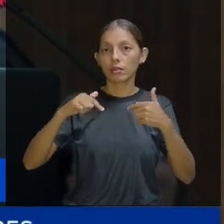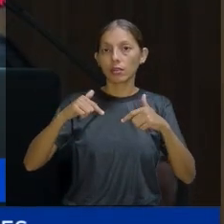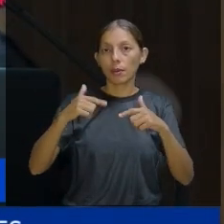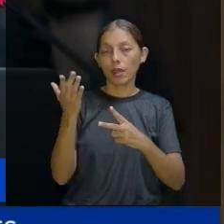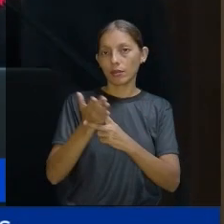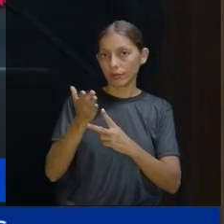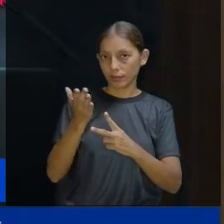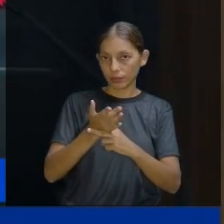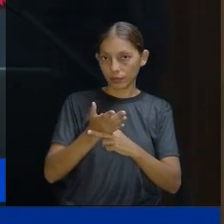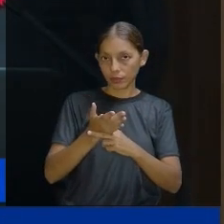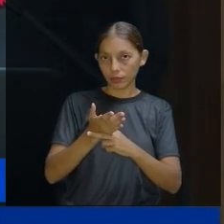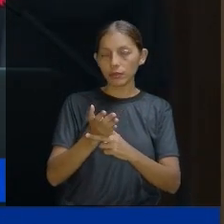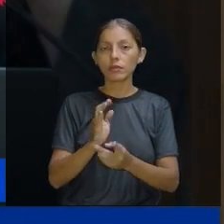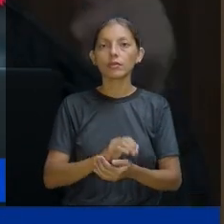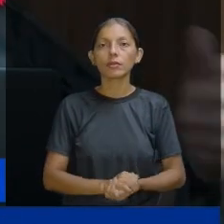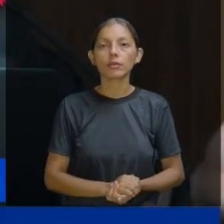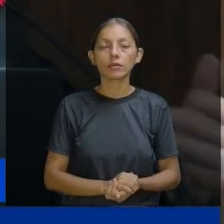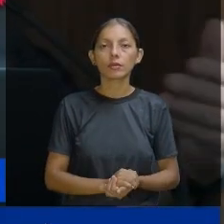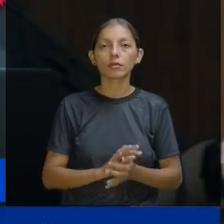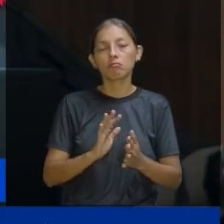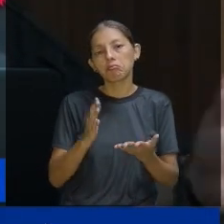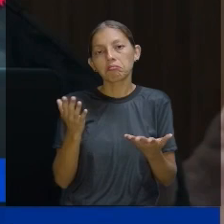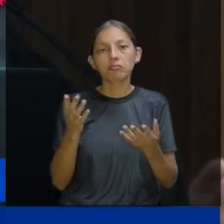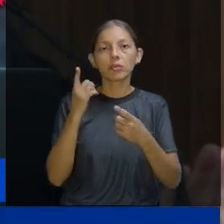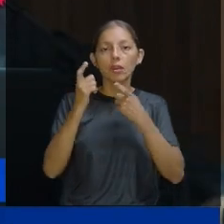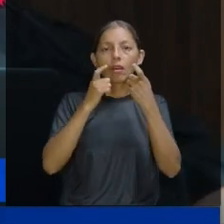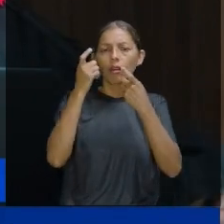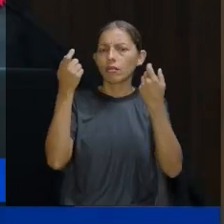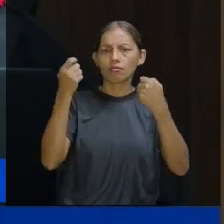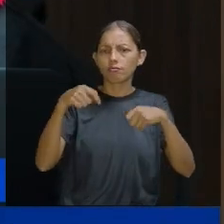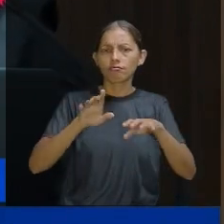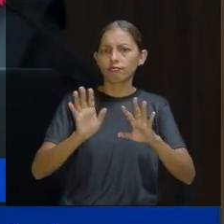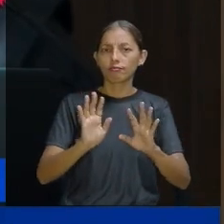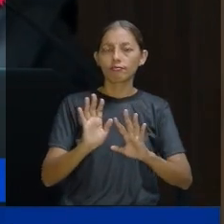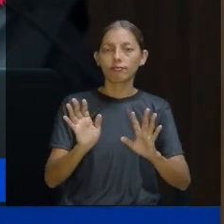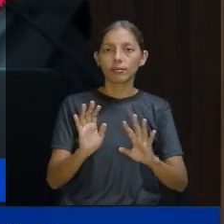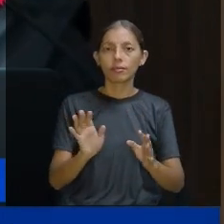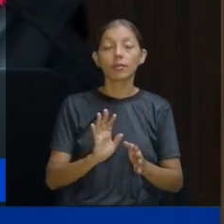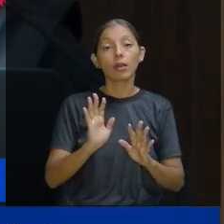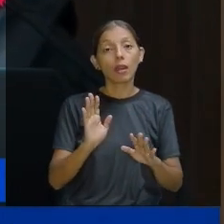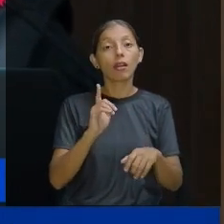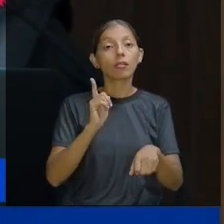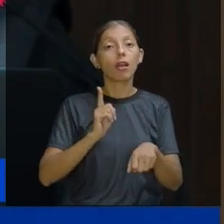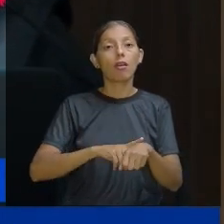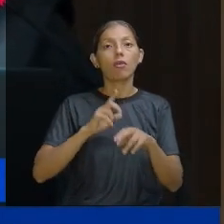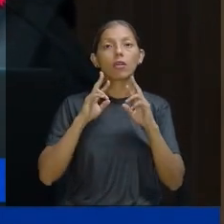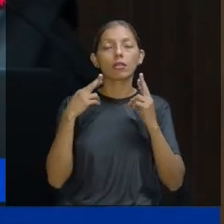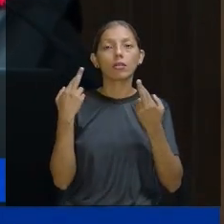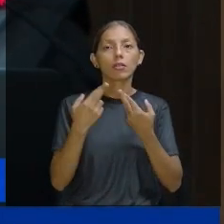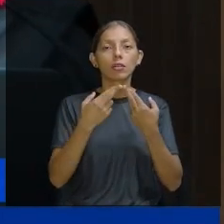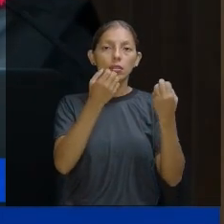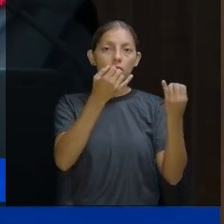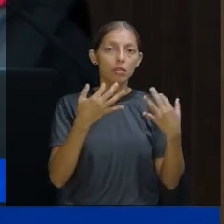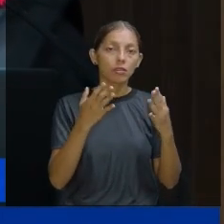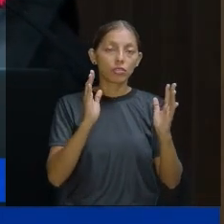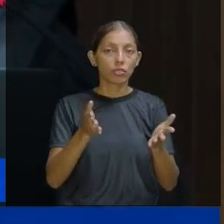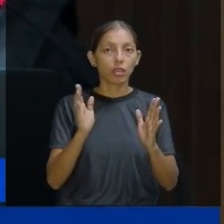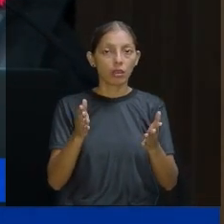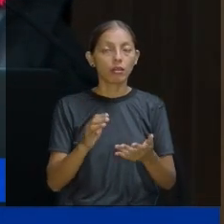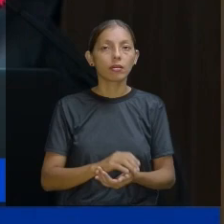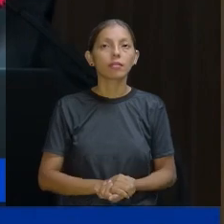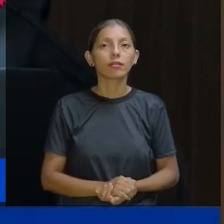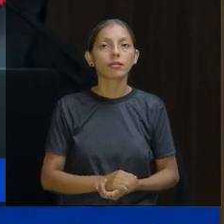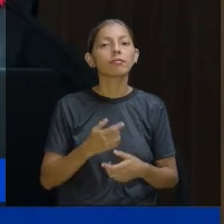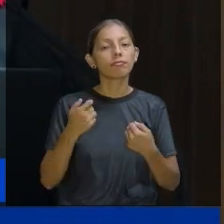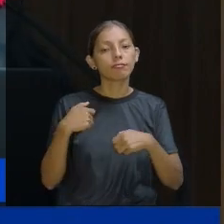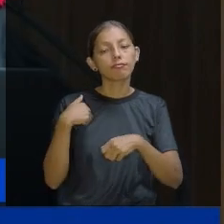a preocupação do juiz da 10ª zona, muito embora ele colocou isso na reunião e é bom reproduzir. Eu falo para vocês que eu já